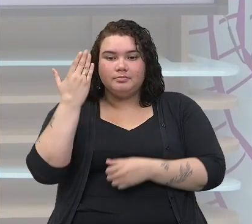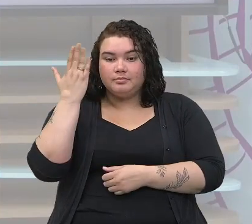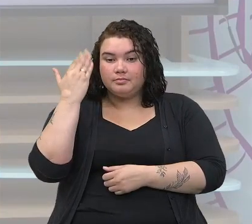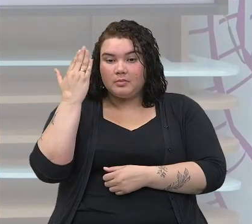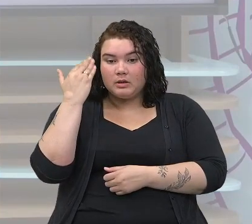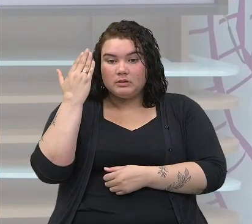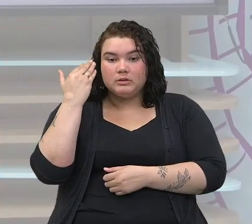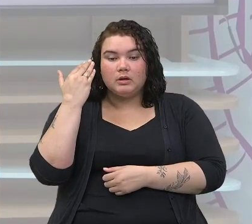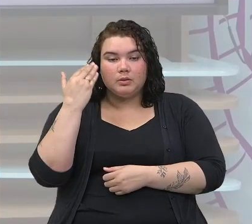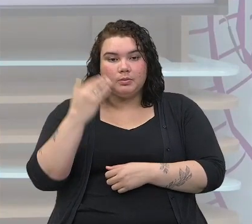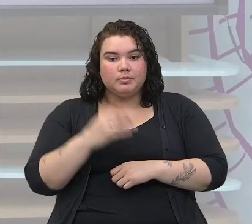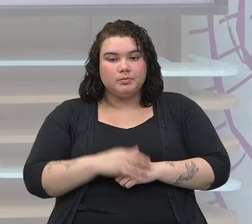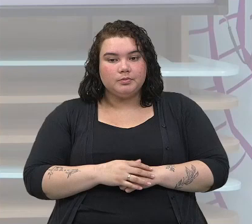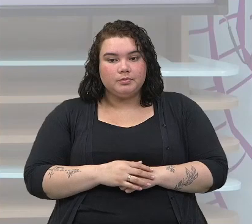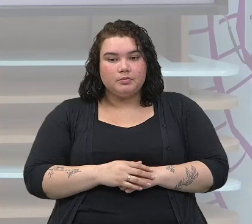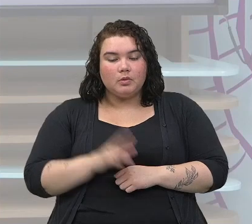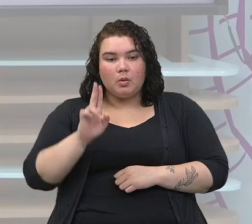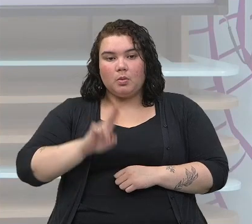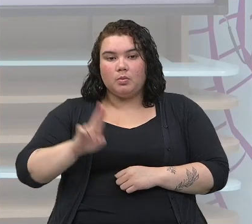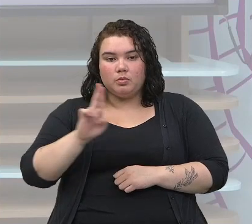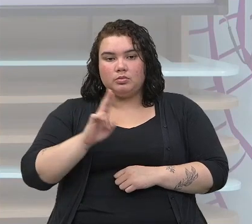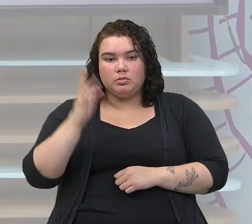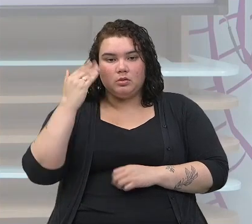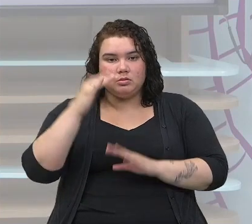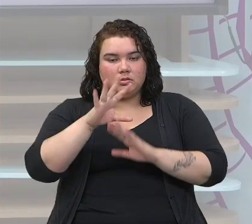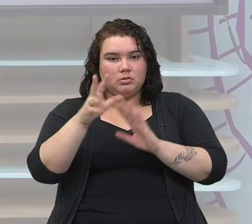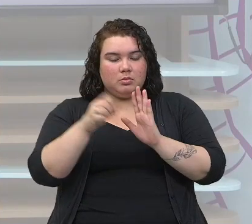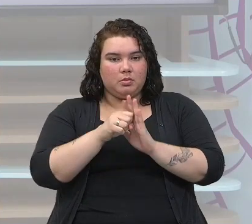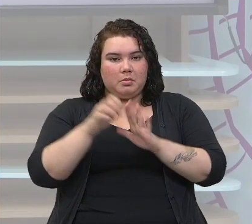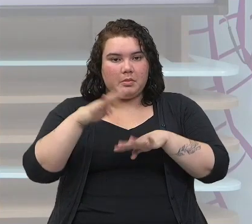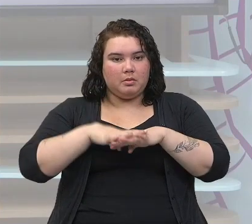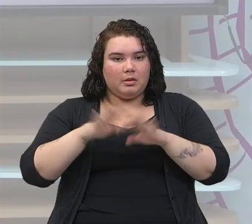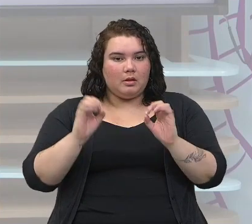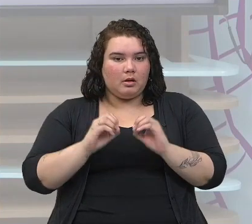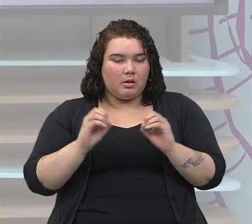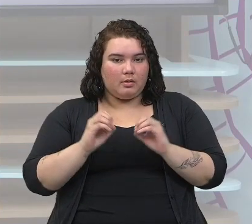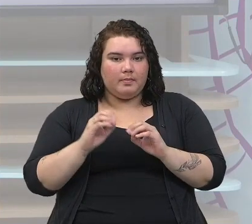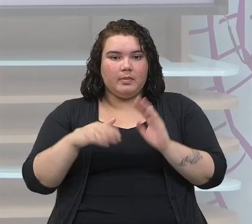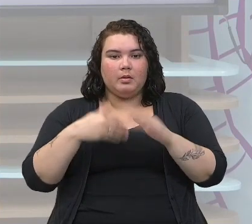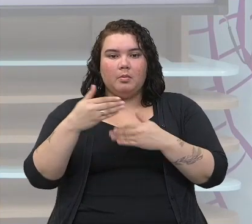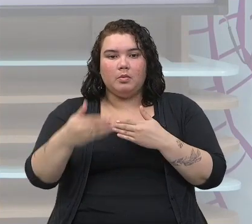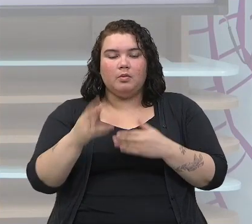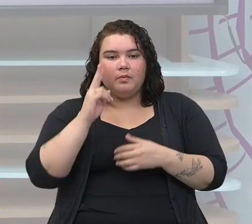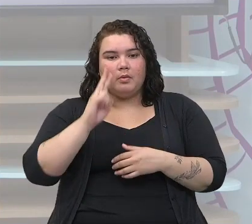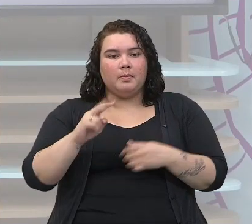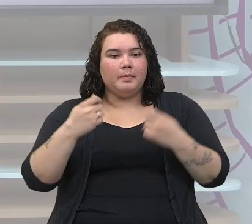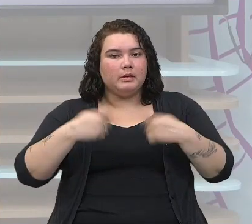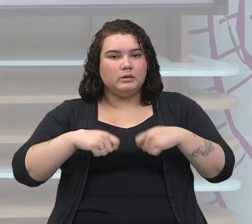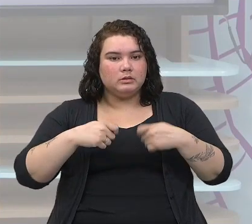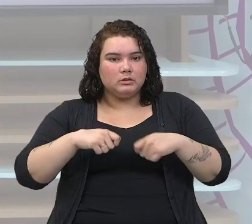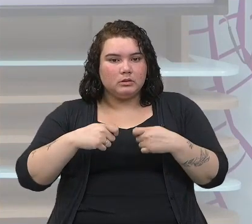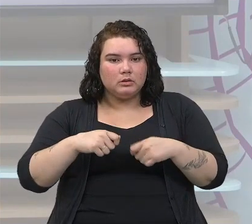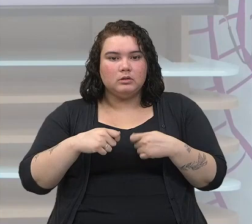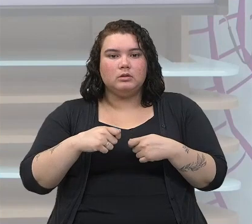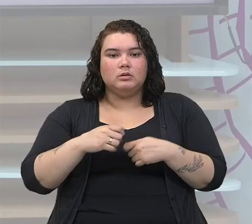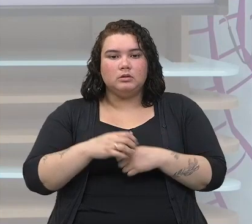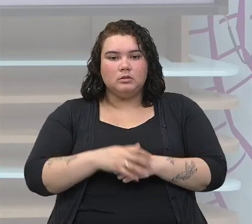Antigamente não utilizavam tantos símbolos na matemática, né? Depois foi visto aí que era necessário, né,